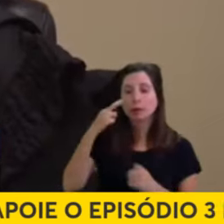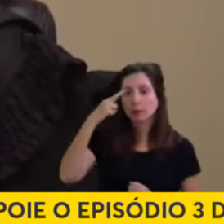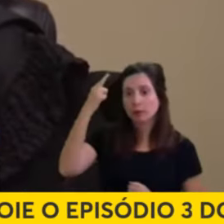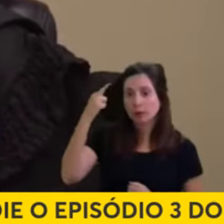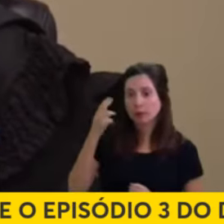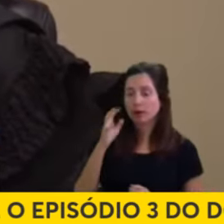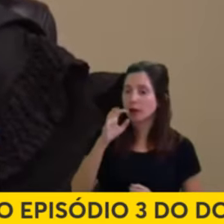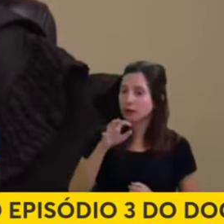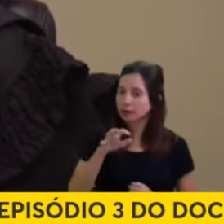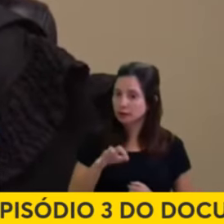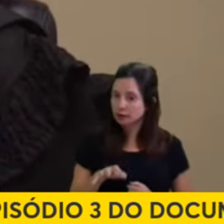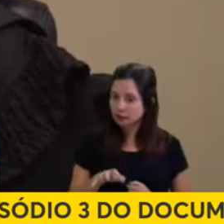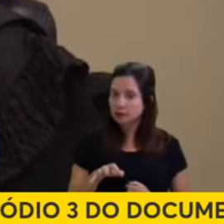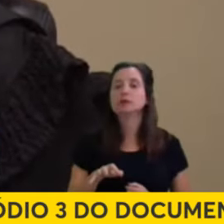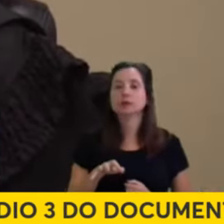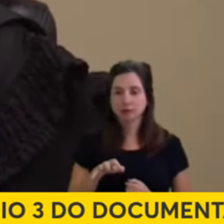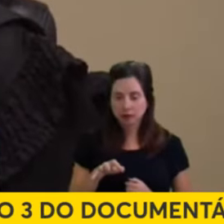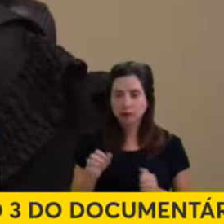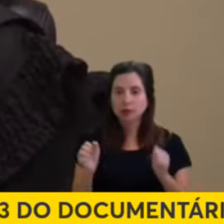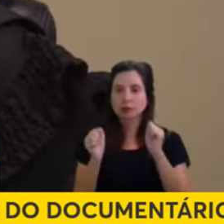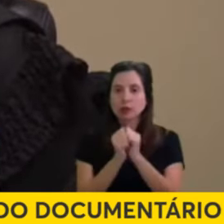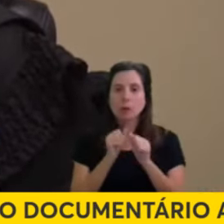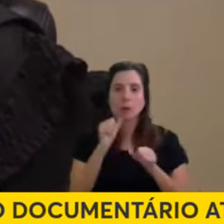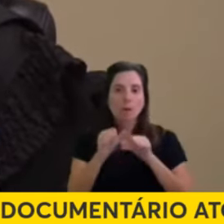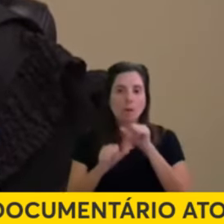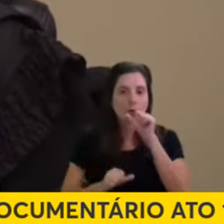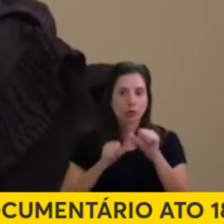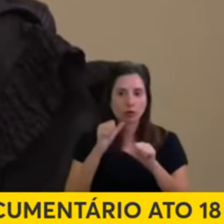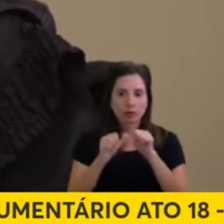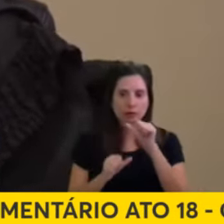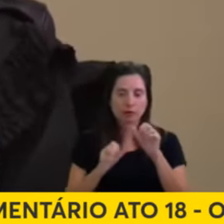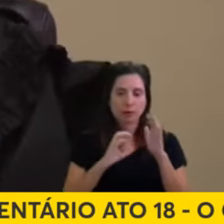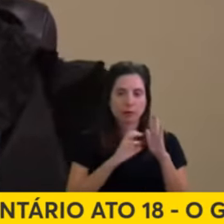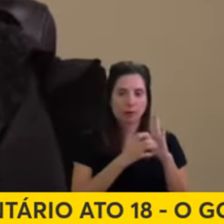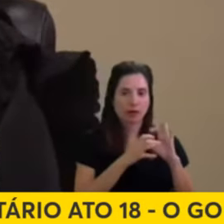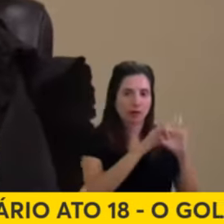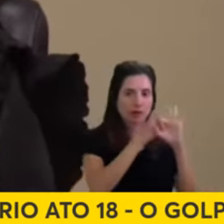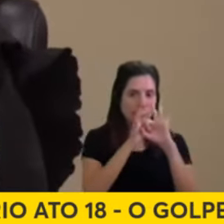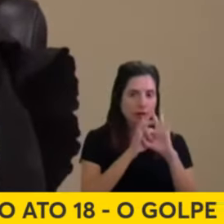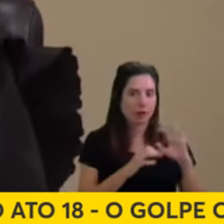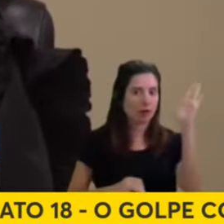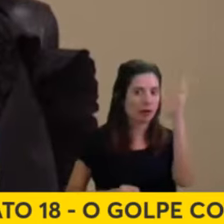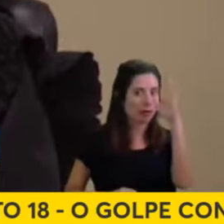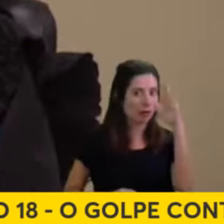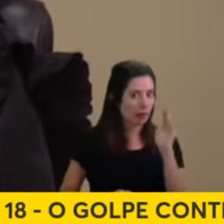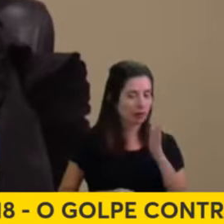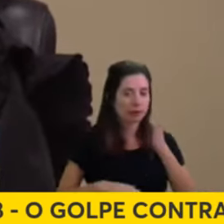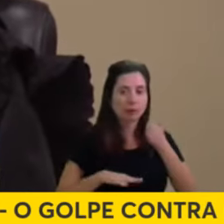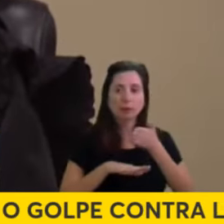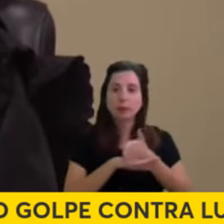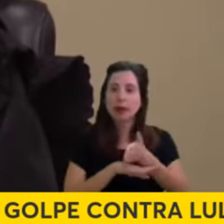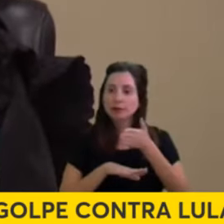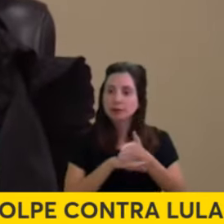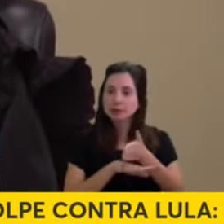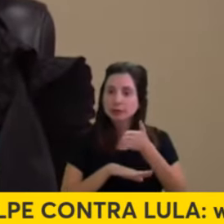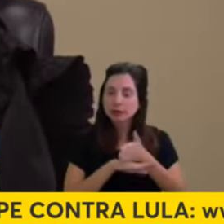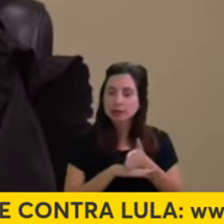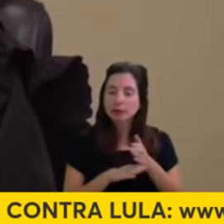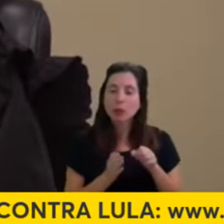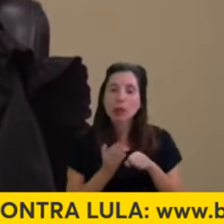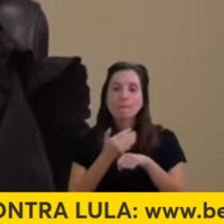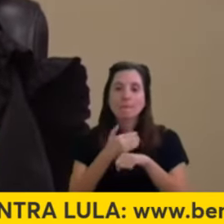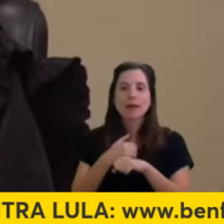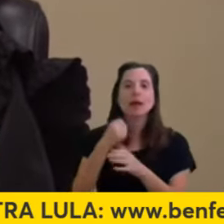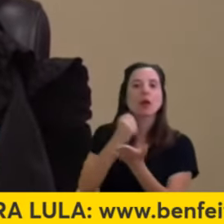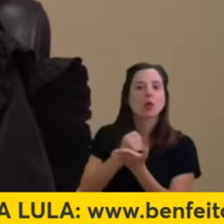distrato ter sidado juntamente com a mudança de legenda para a união Brasil a eventual participação de UEL na pré-campanha ao Senado e a contratação de